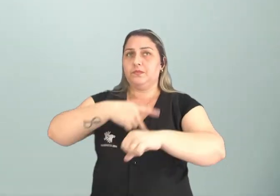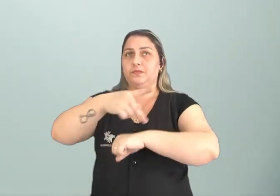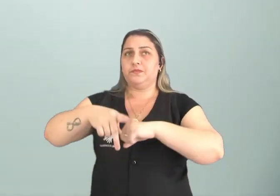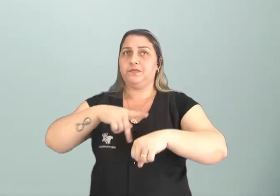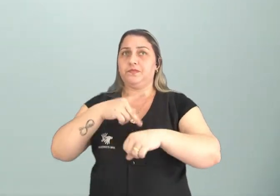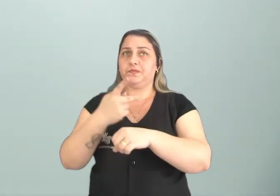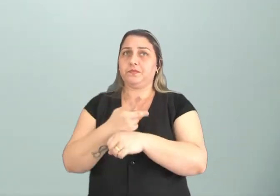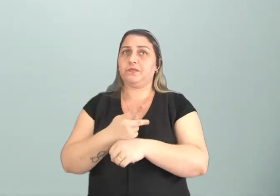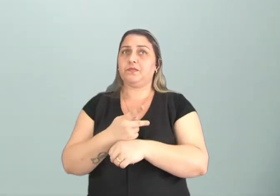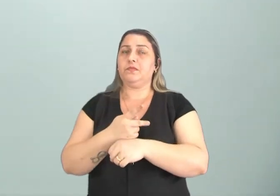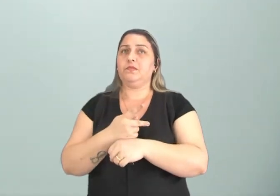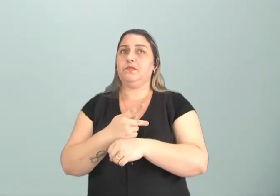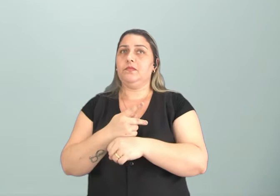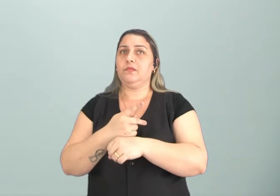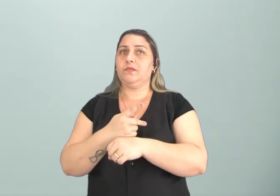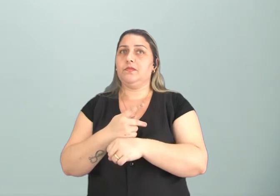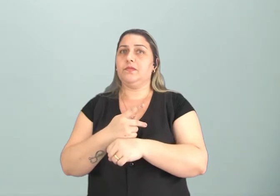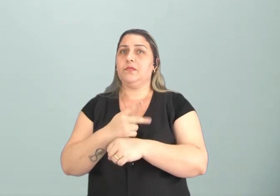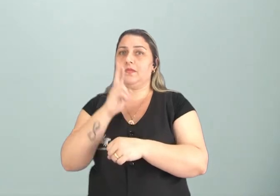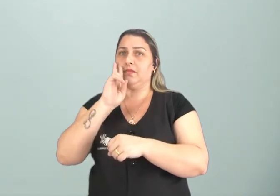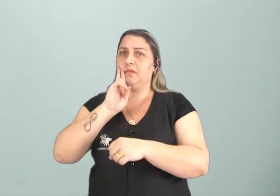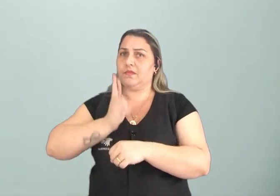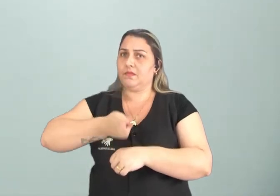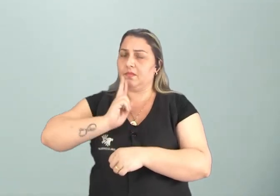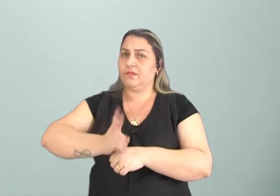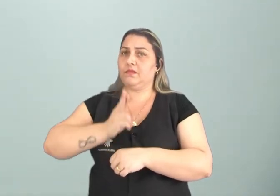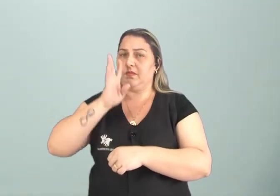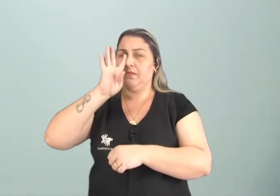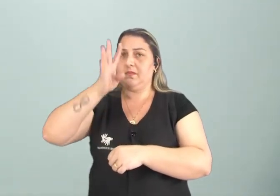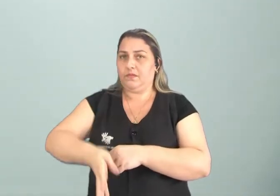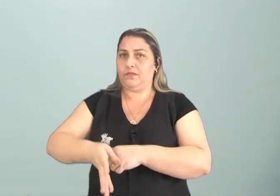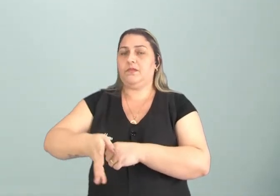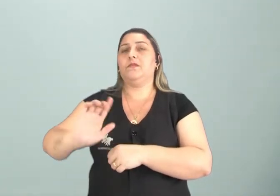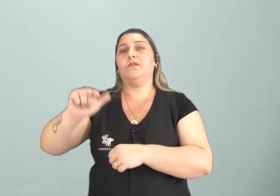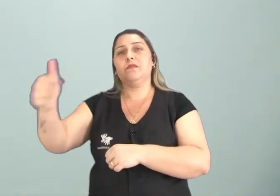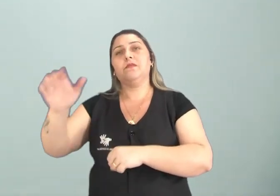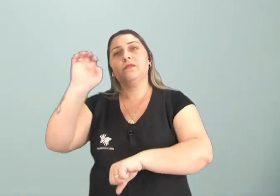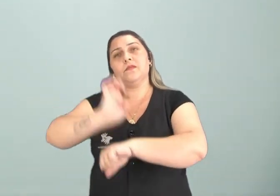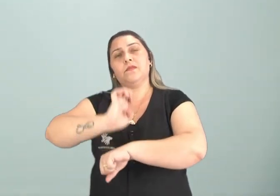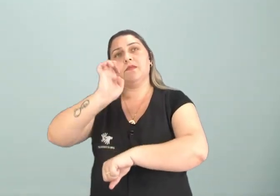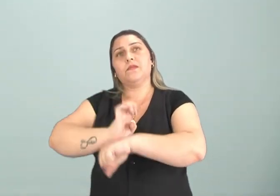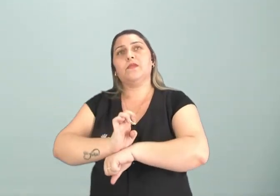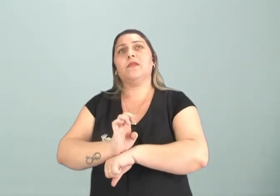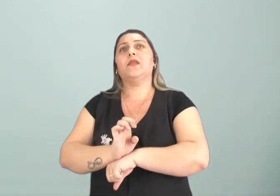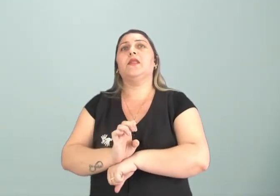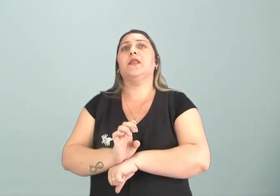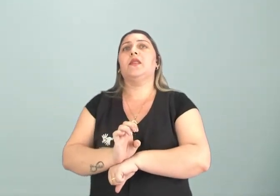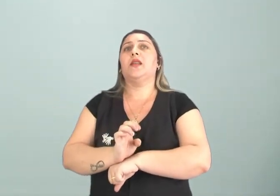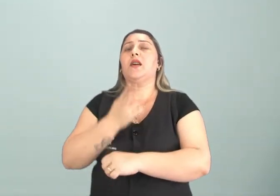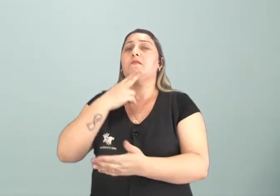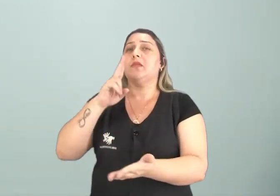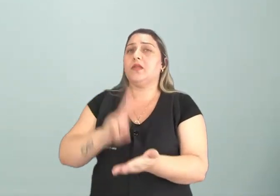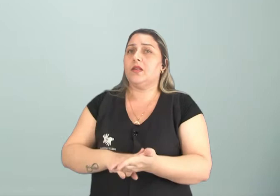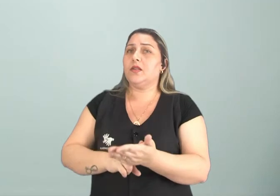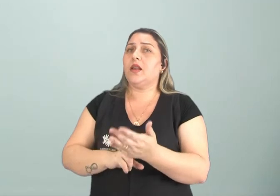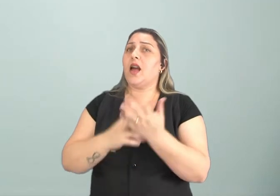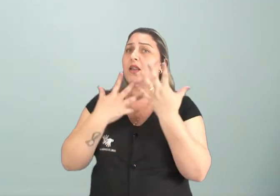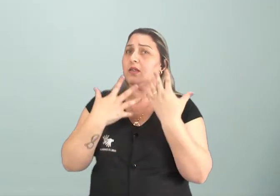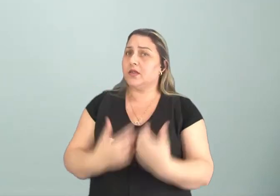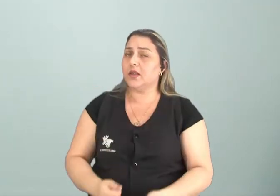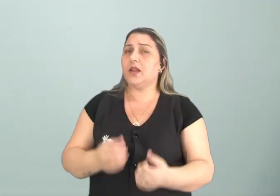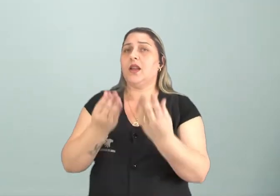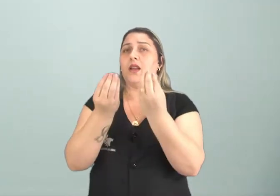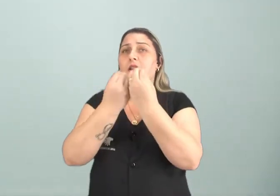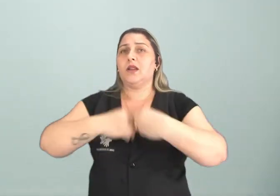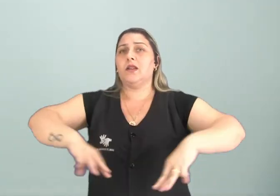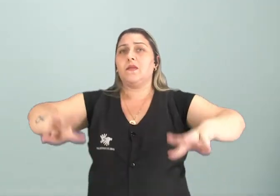de recorrer à ameaça ou ao emprego de força contra outros estados. e nenhum preceito da Carta autoriza as Nações